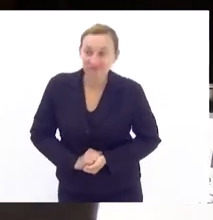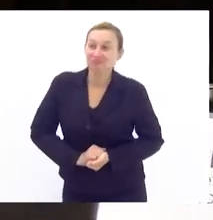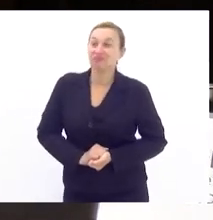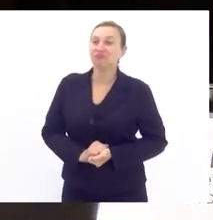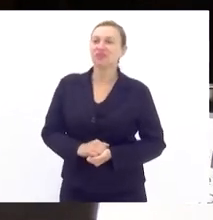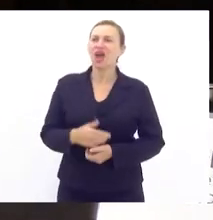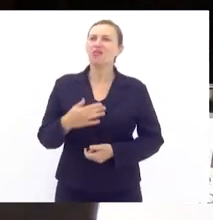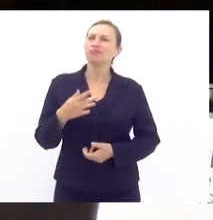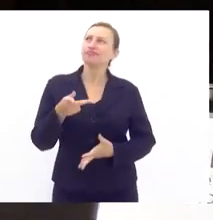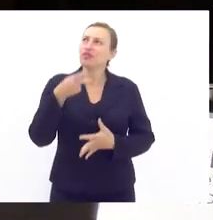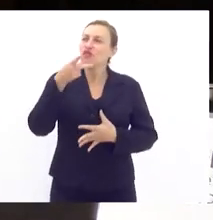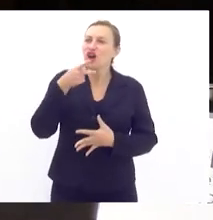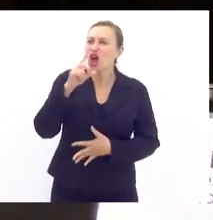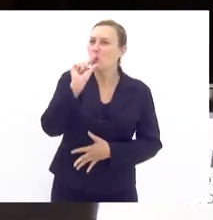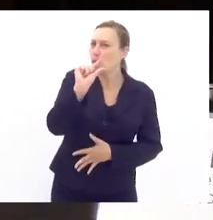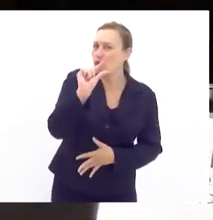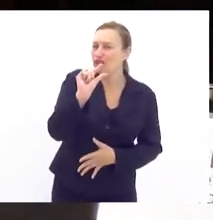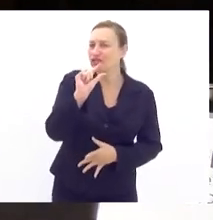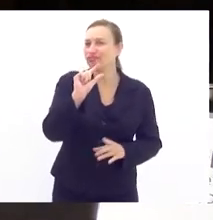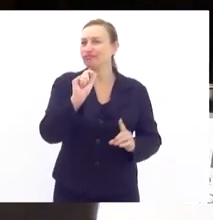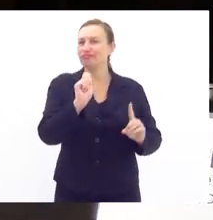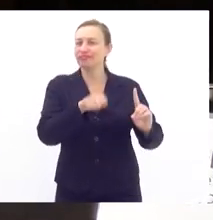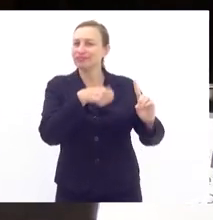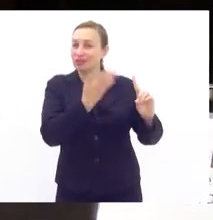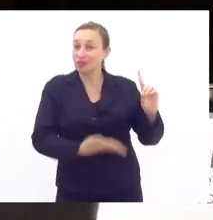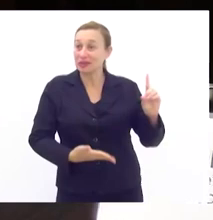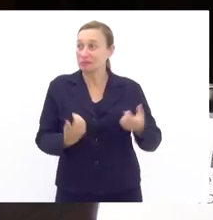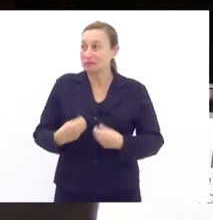Para eu falar um pouquinho dessa homenagem, me deram só